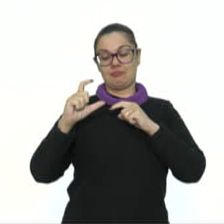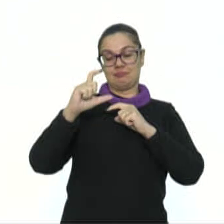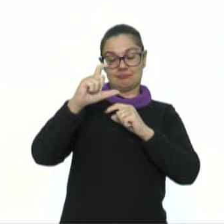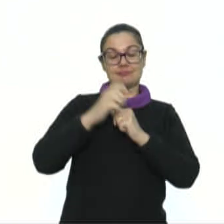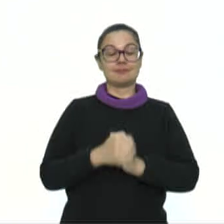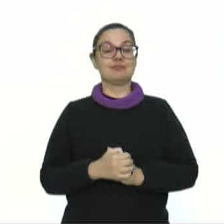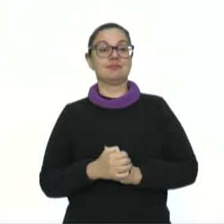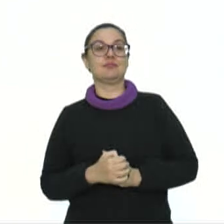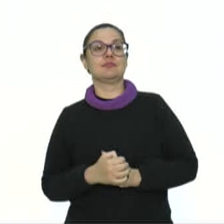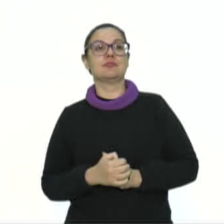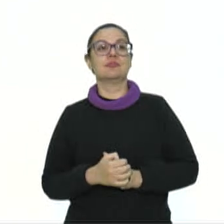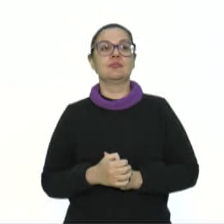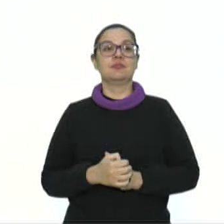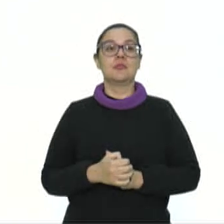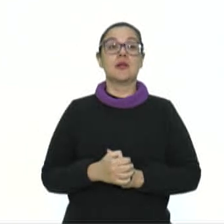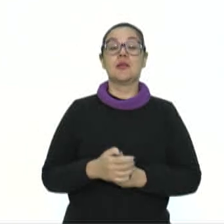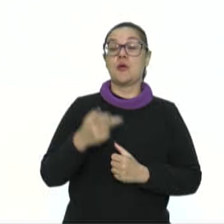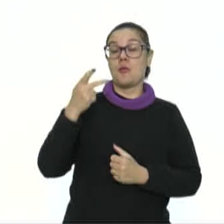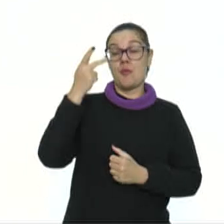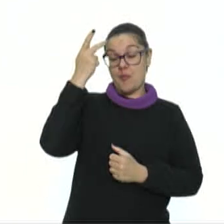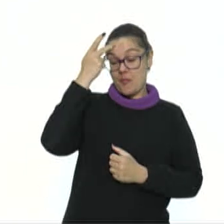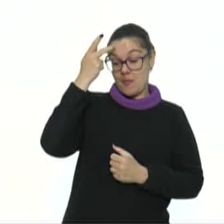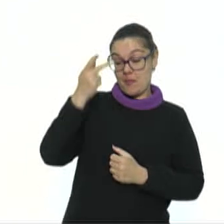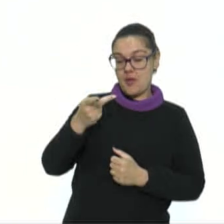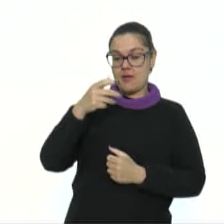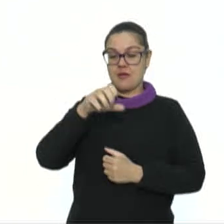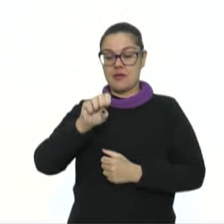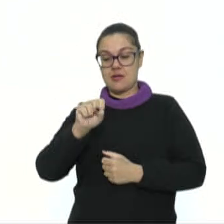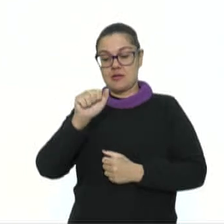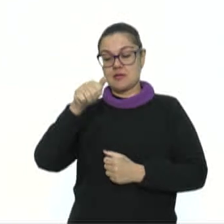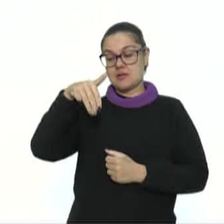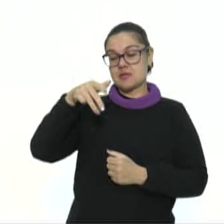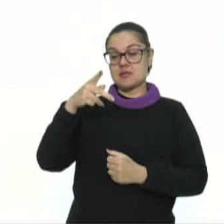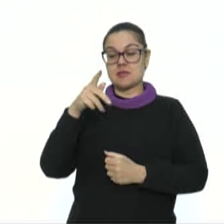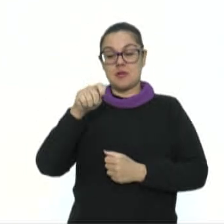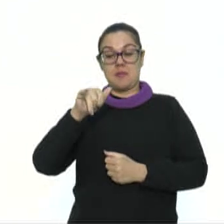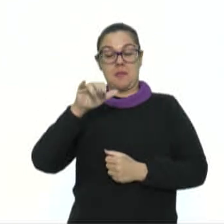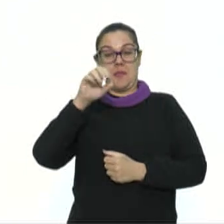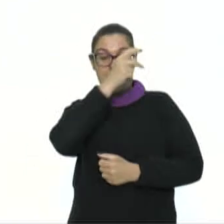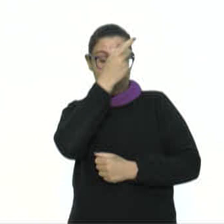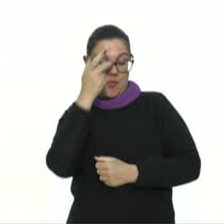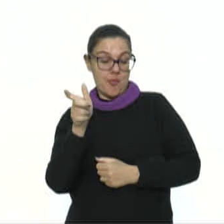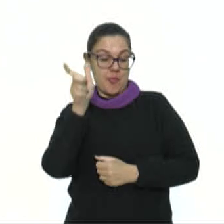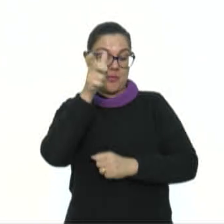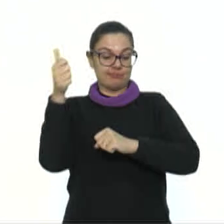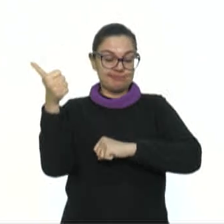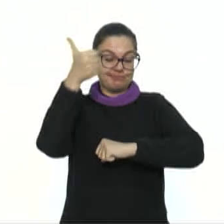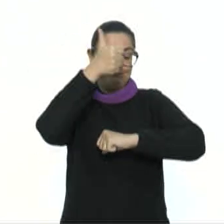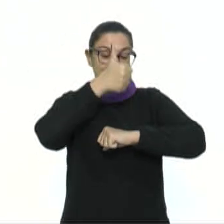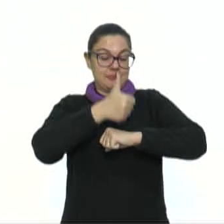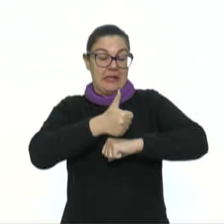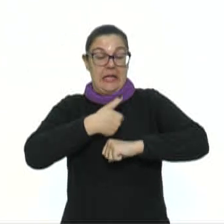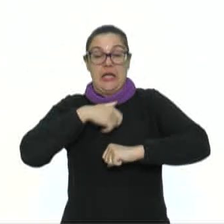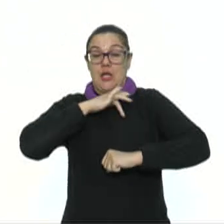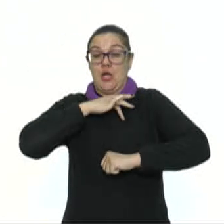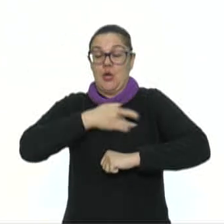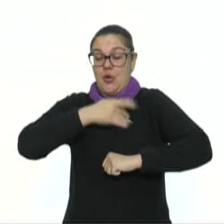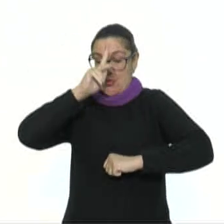da reportagem, estamos continuando. Para Sampaio, a pessoa que se coloca constantemente no papel de